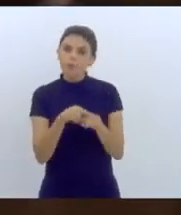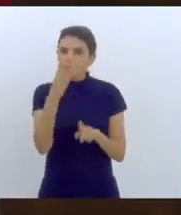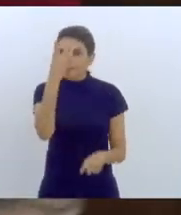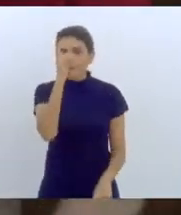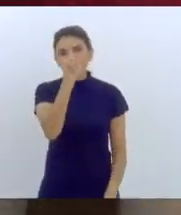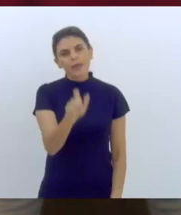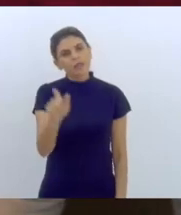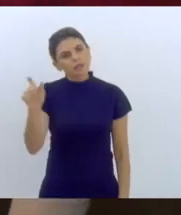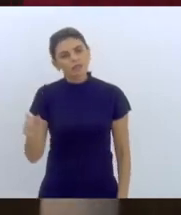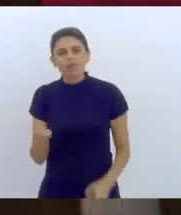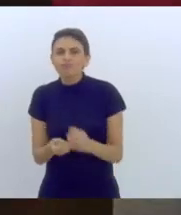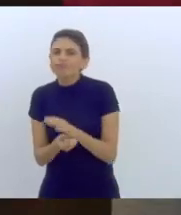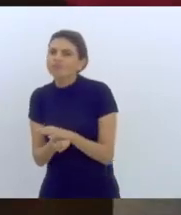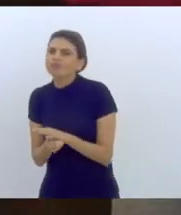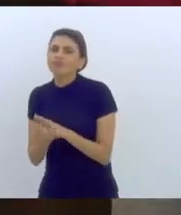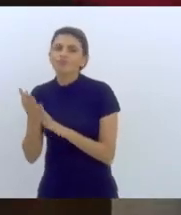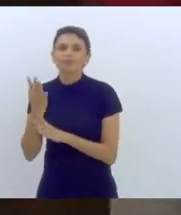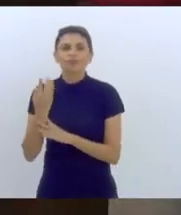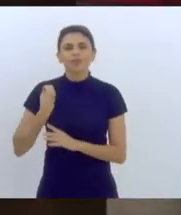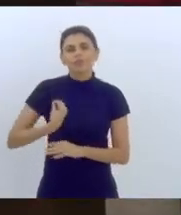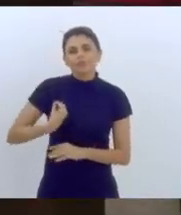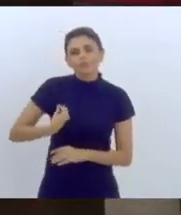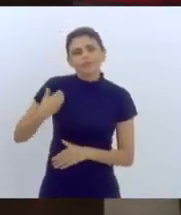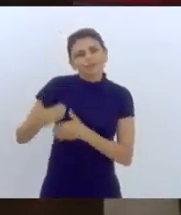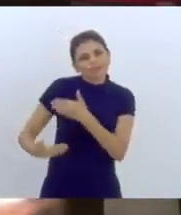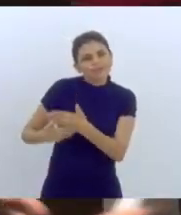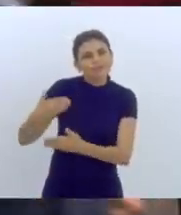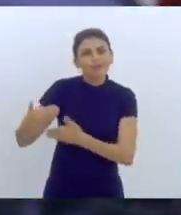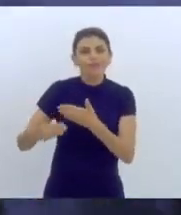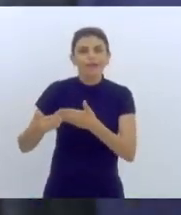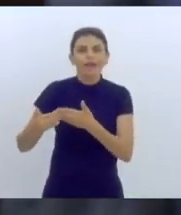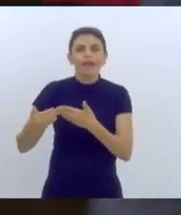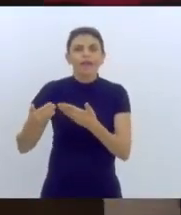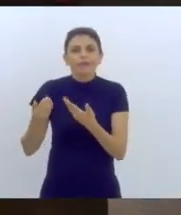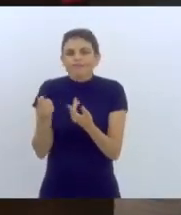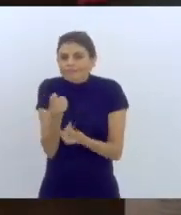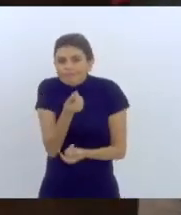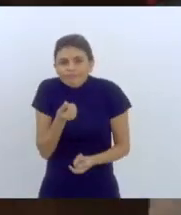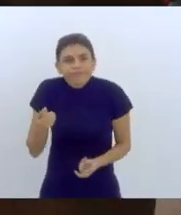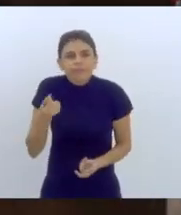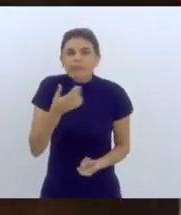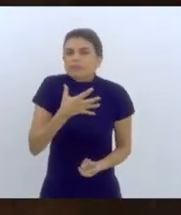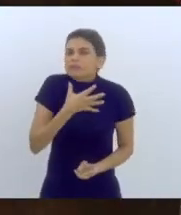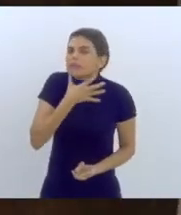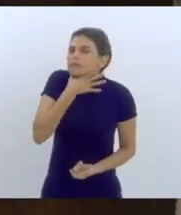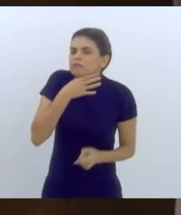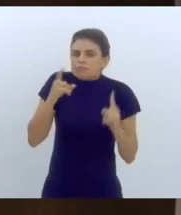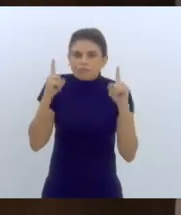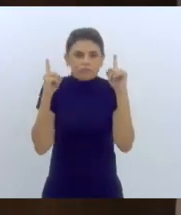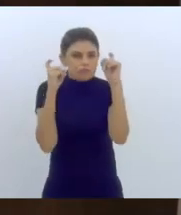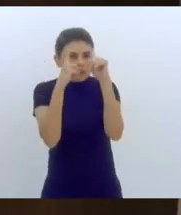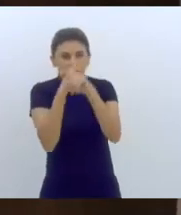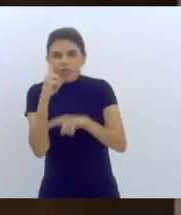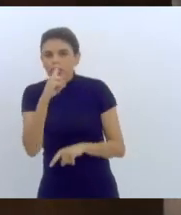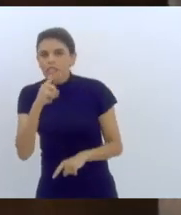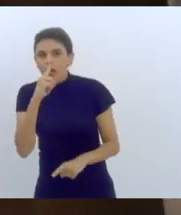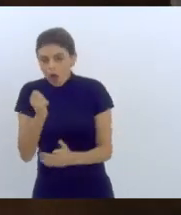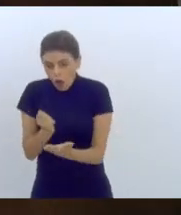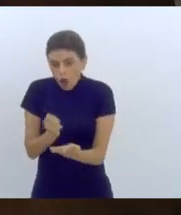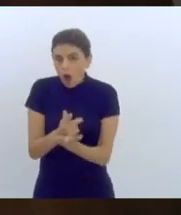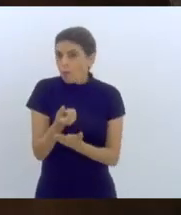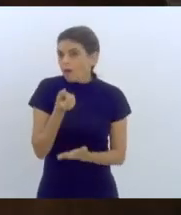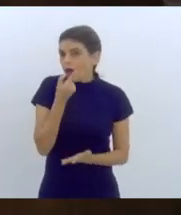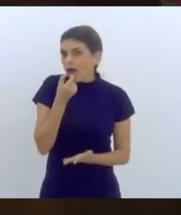pessoas que muitas das vezes ficaram vivendo aí uma dificuldade muito grande, até muitas das vezes de comprar o seu